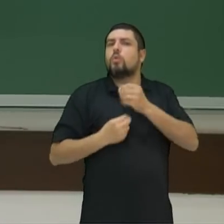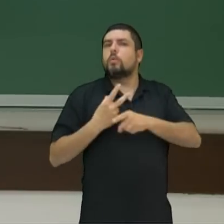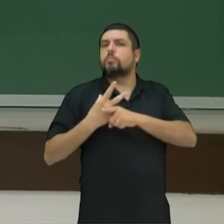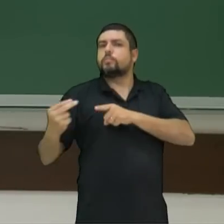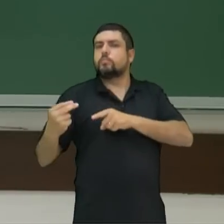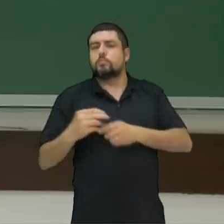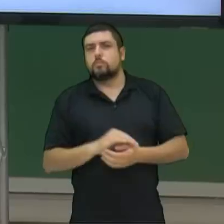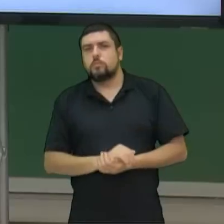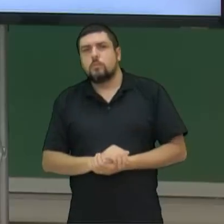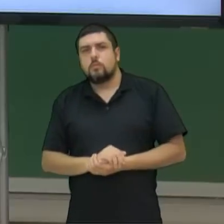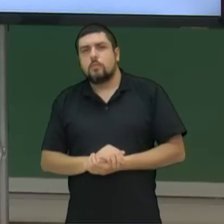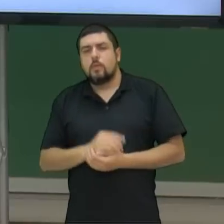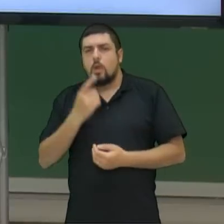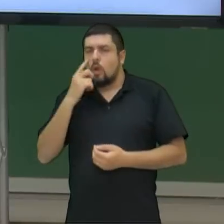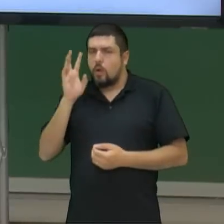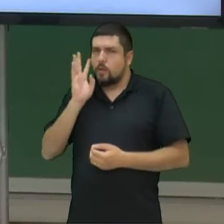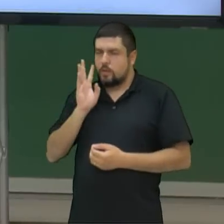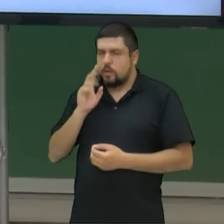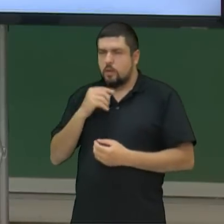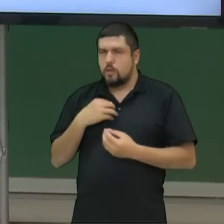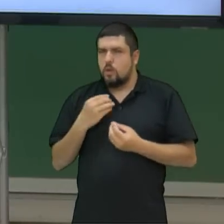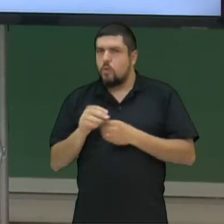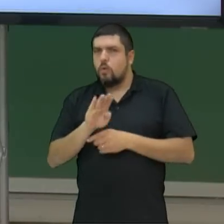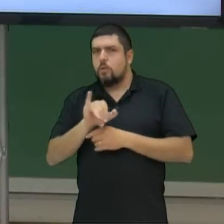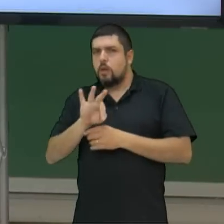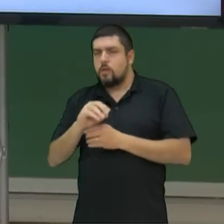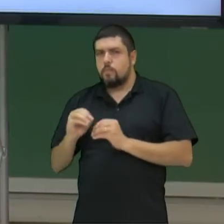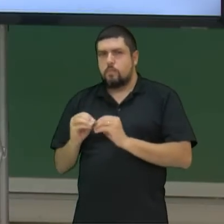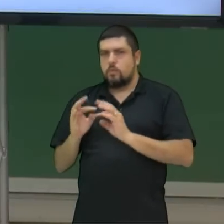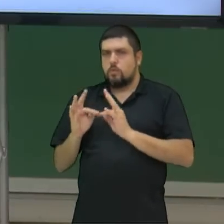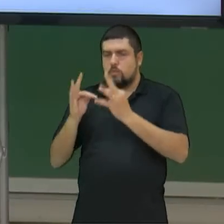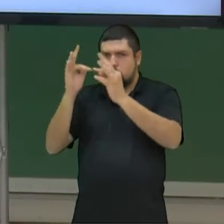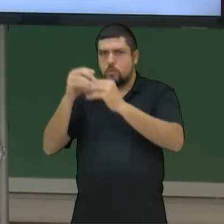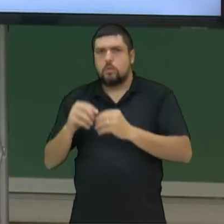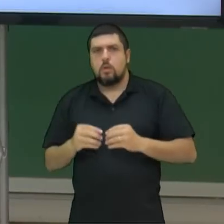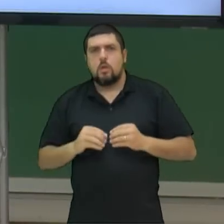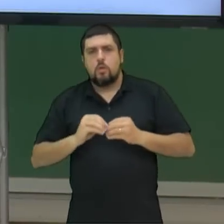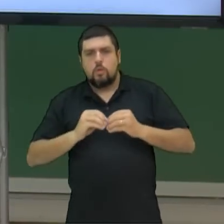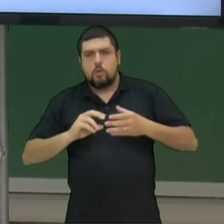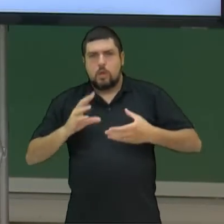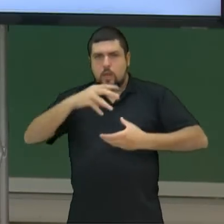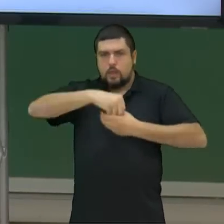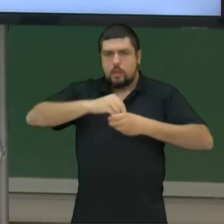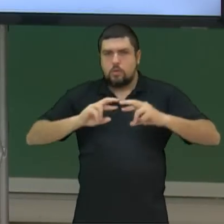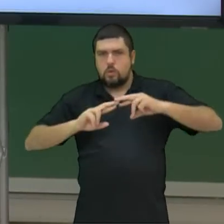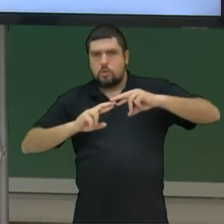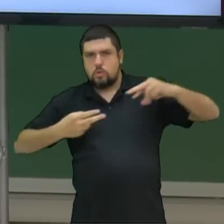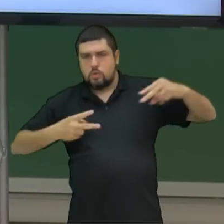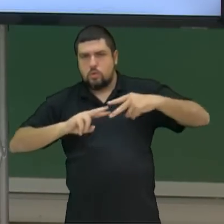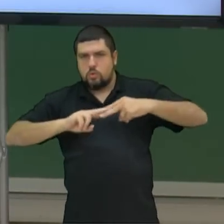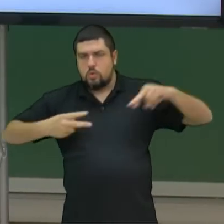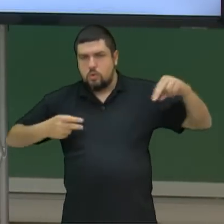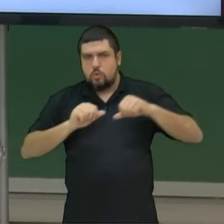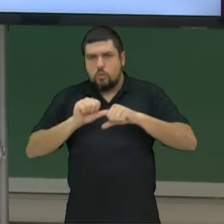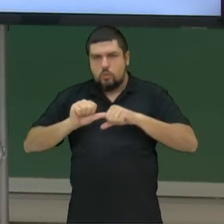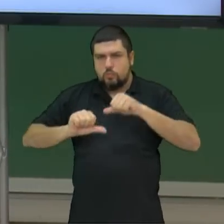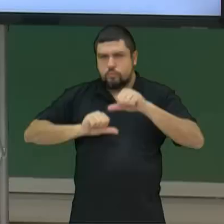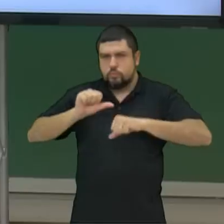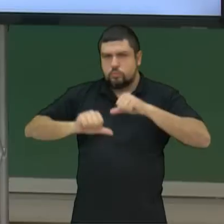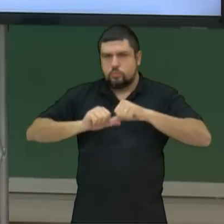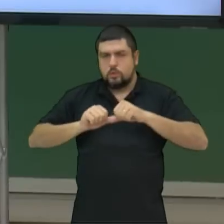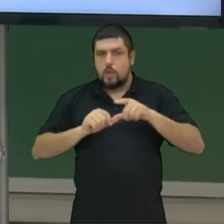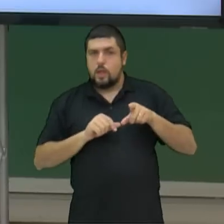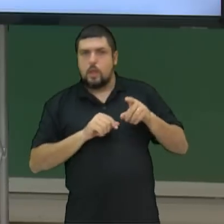que bacana. E olha quanta biotecnologia a gente usou aqui. Edição gênica, quando modificaram o primeiro vírus lá do